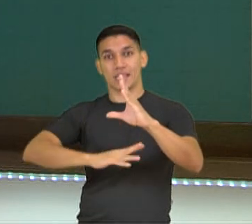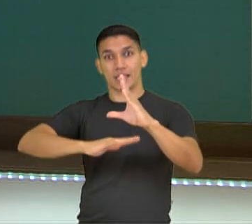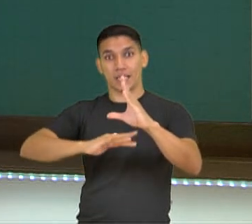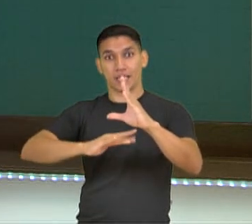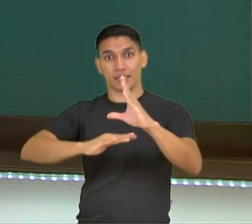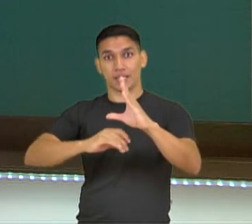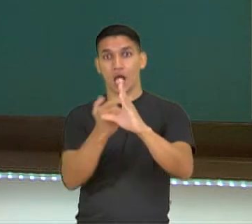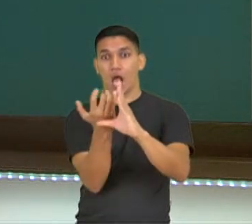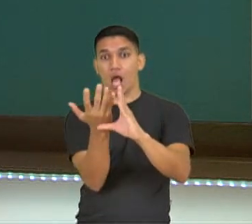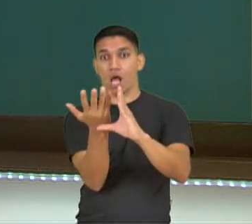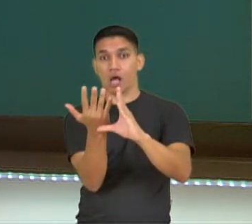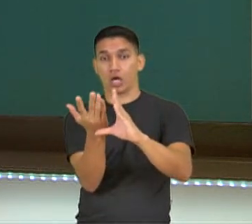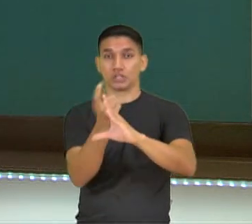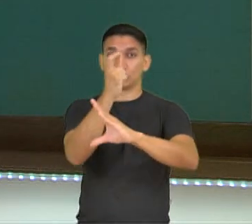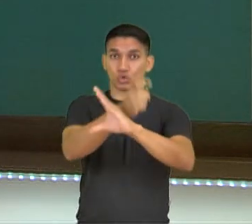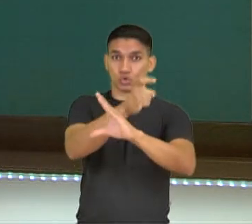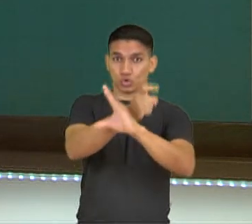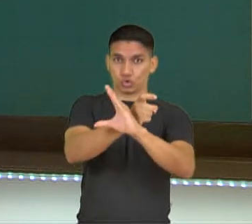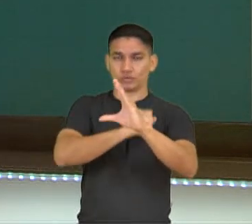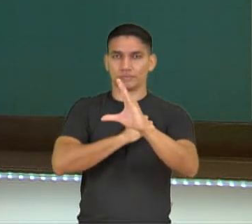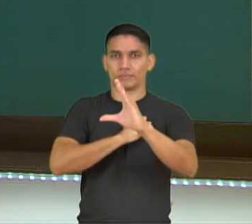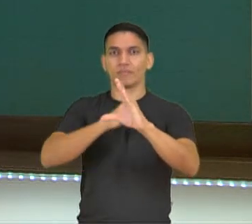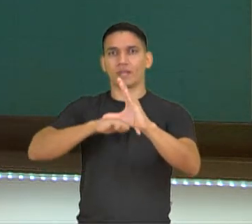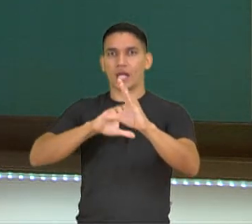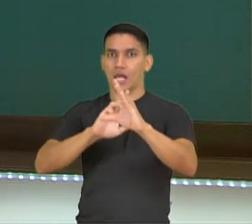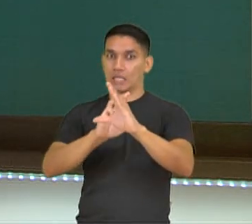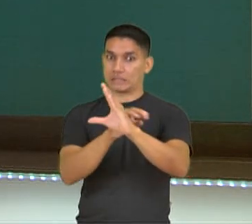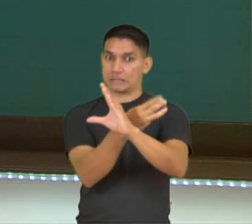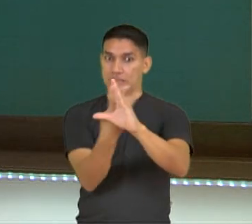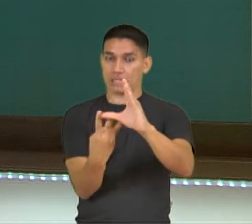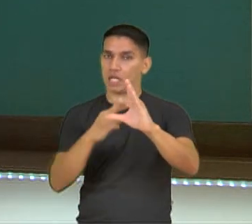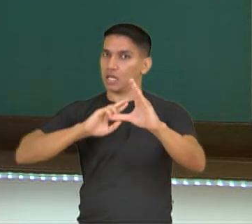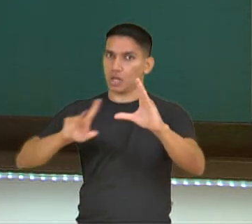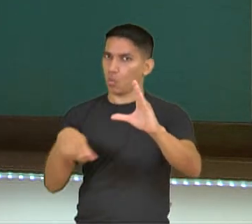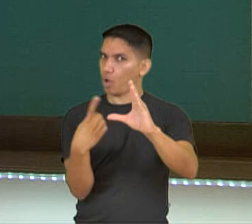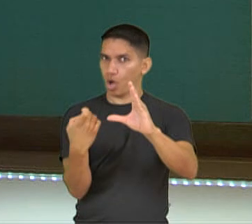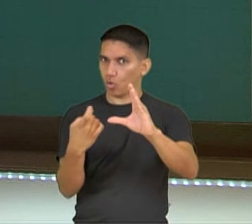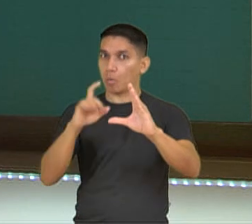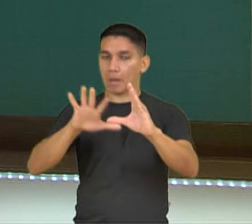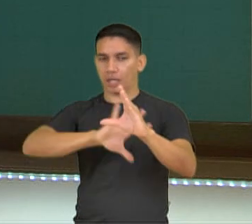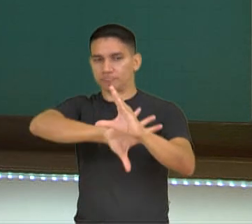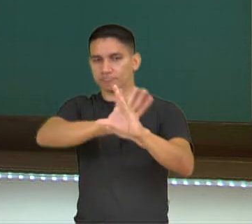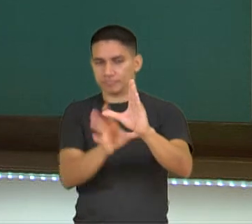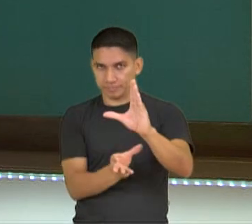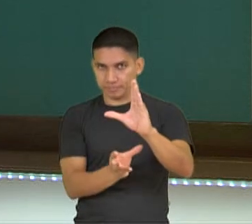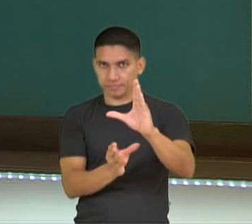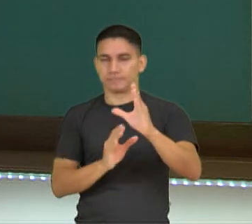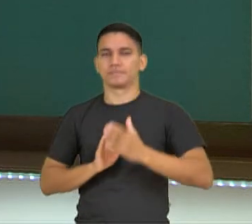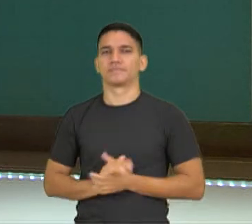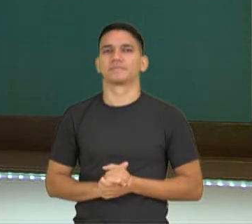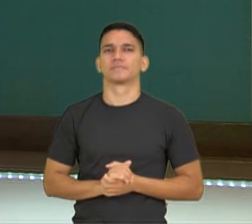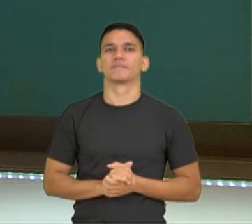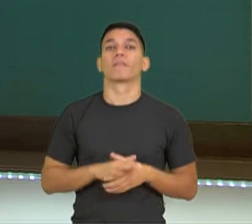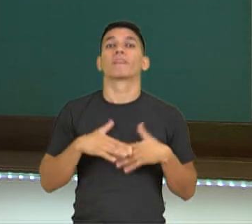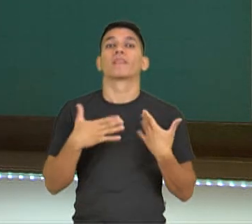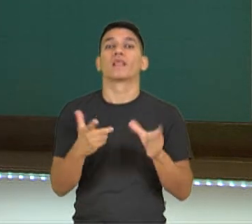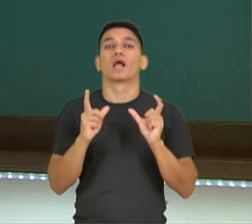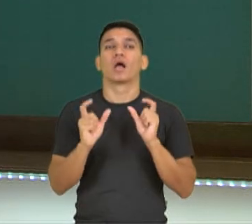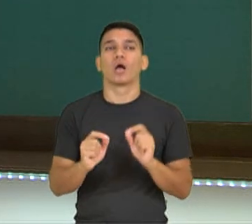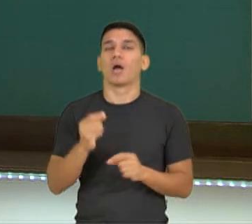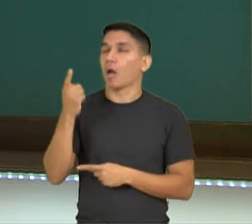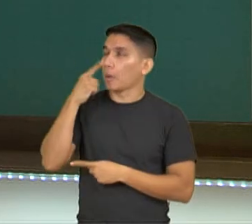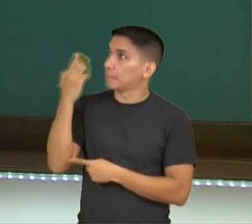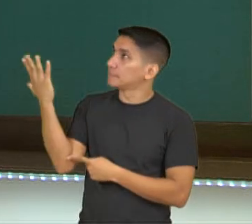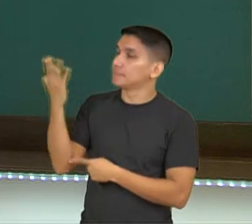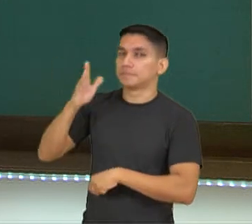matéria mais conhecidos, tá? Não são os únicos, feito? Então vamos dar sequência. E olha só, quando a gente